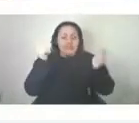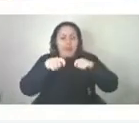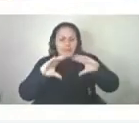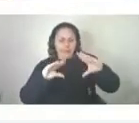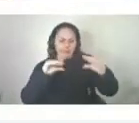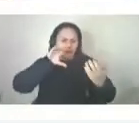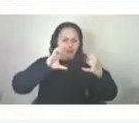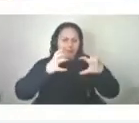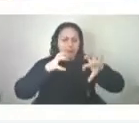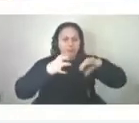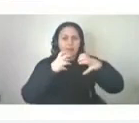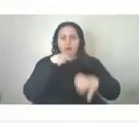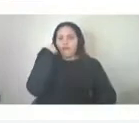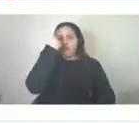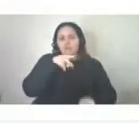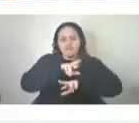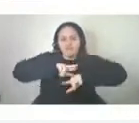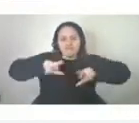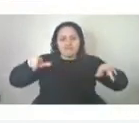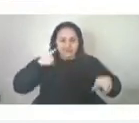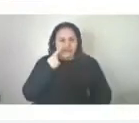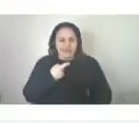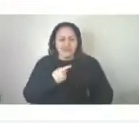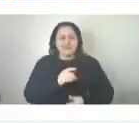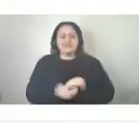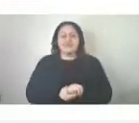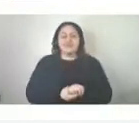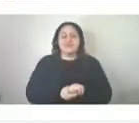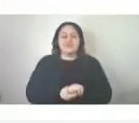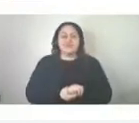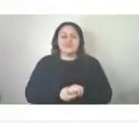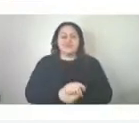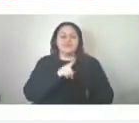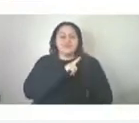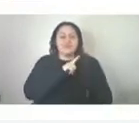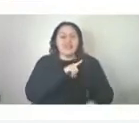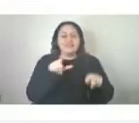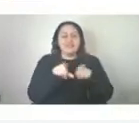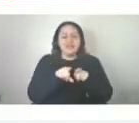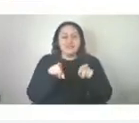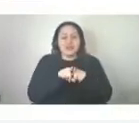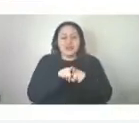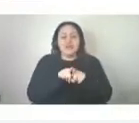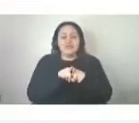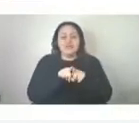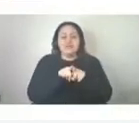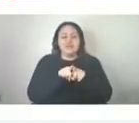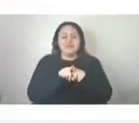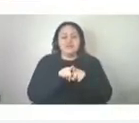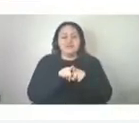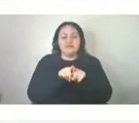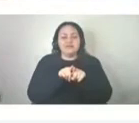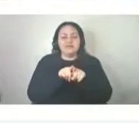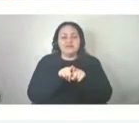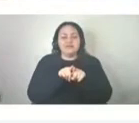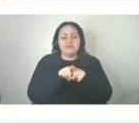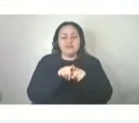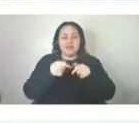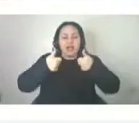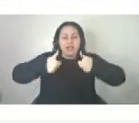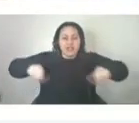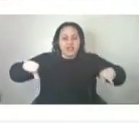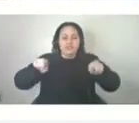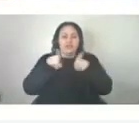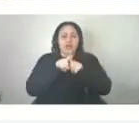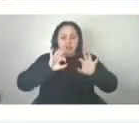para elas. Eu usei ali monitores cardíacos, adesivos de monitoramento cardíaco para